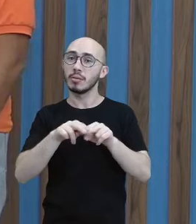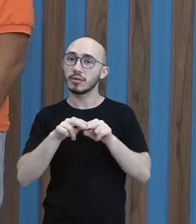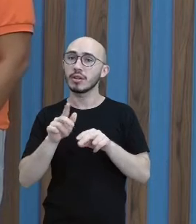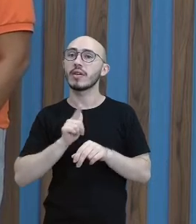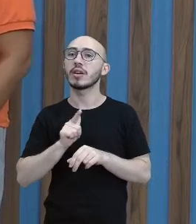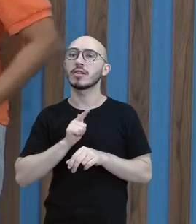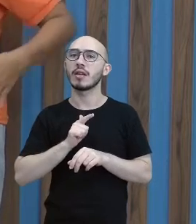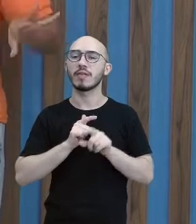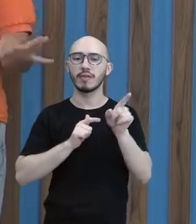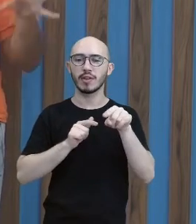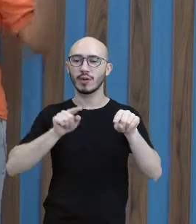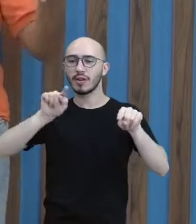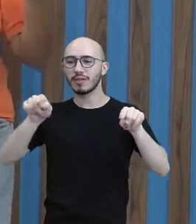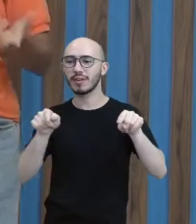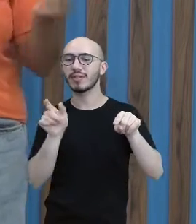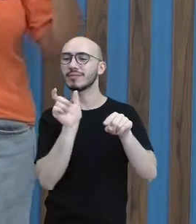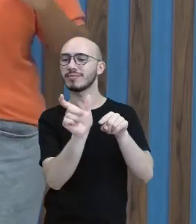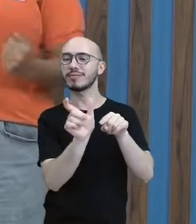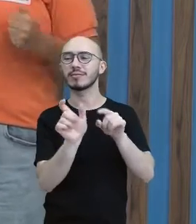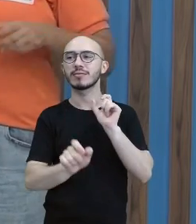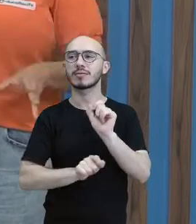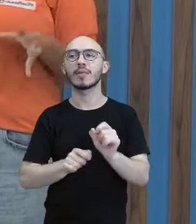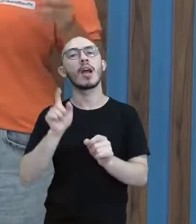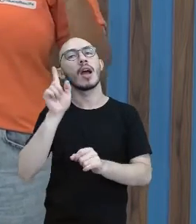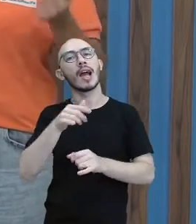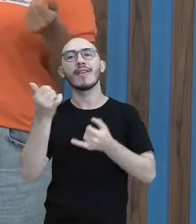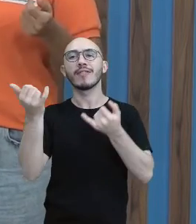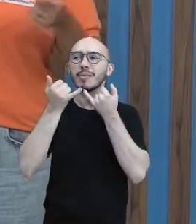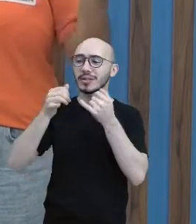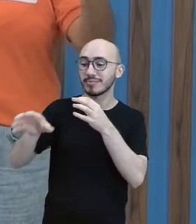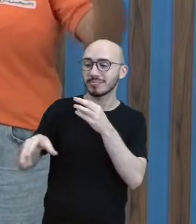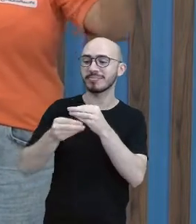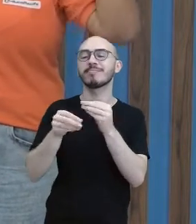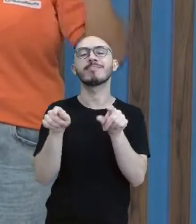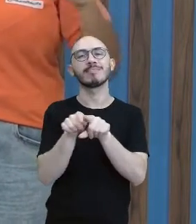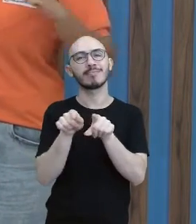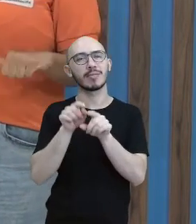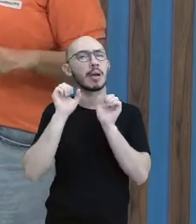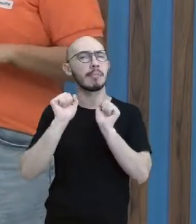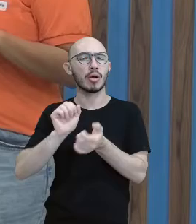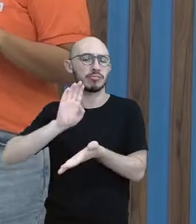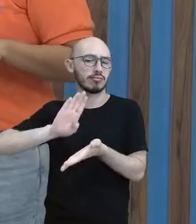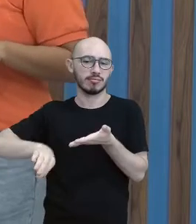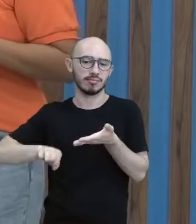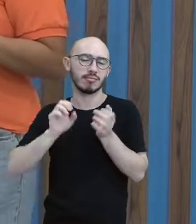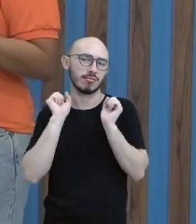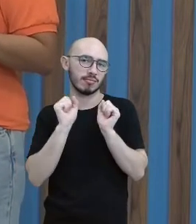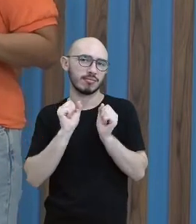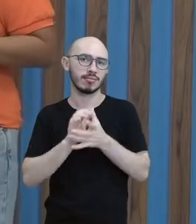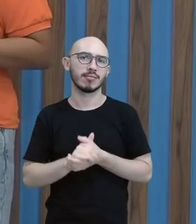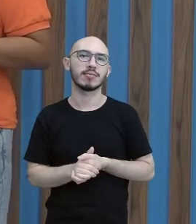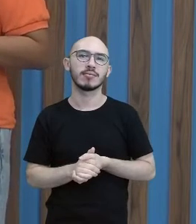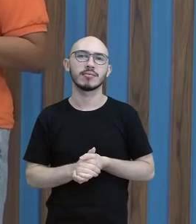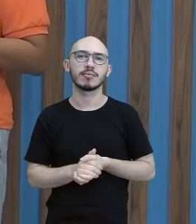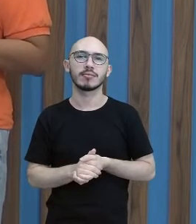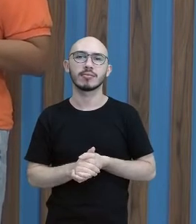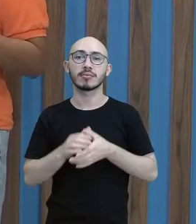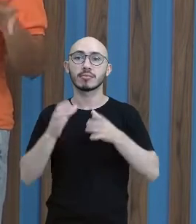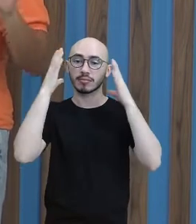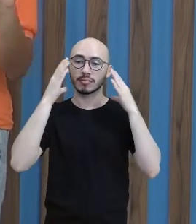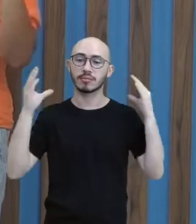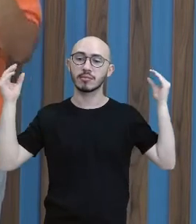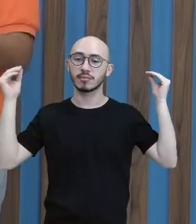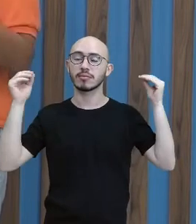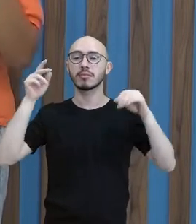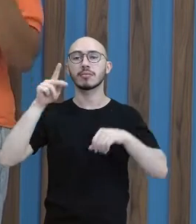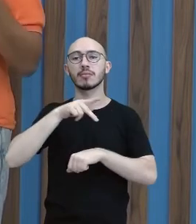entre vírgulas. De novo, é uma informação acessória, é uma informação extra e por isso pode ser deslocada. Então, a Holanda, por exemplo, é um local